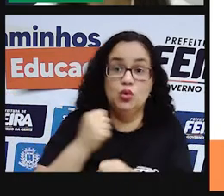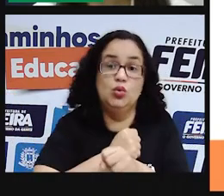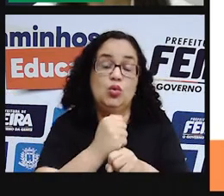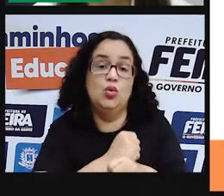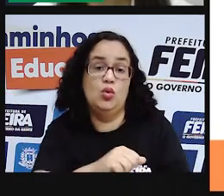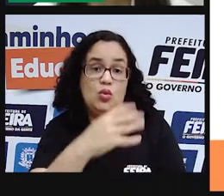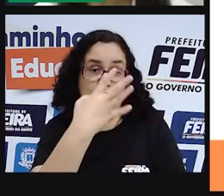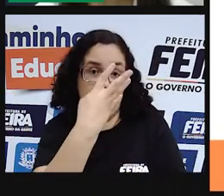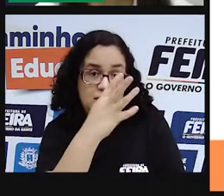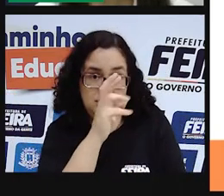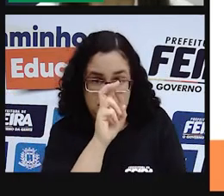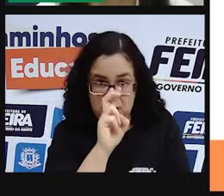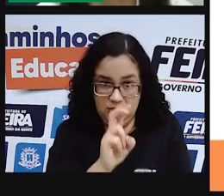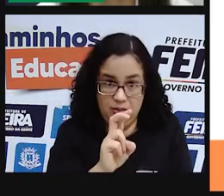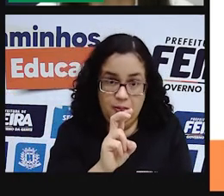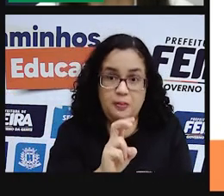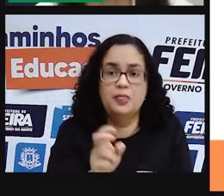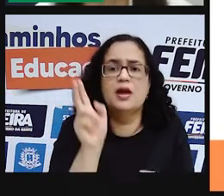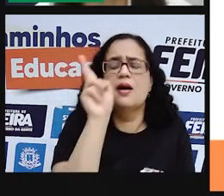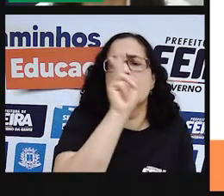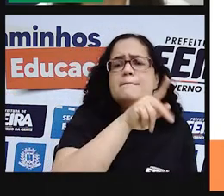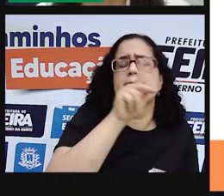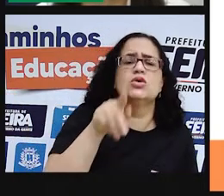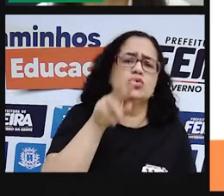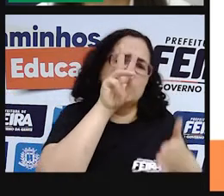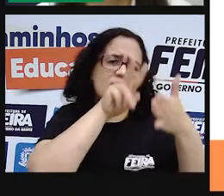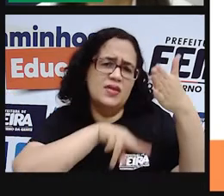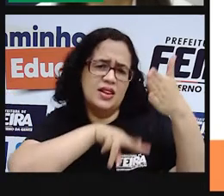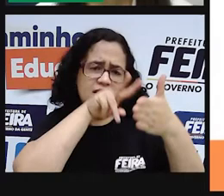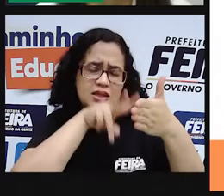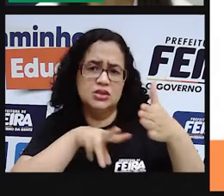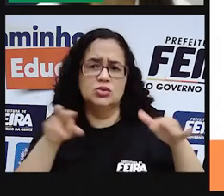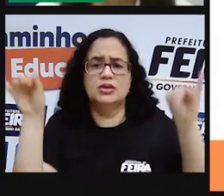45. A Pró gostaria que vocês fizessem uma leitura